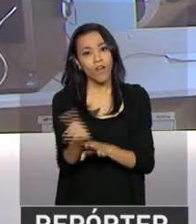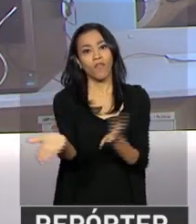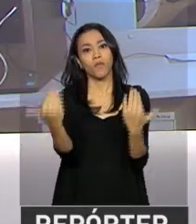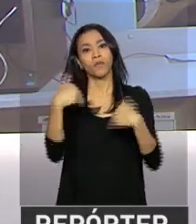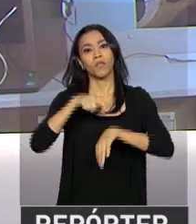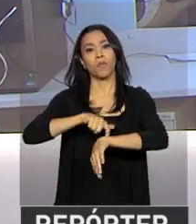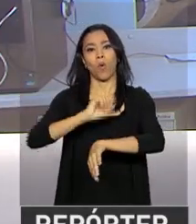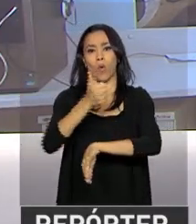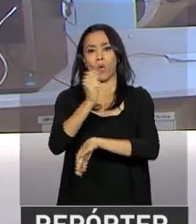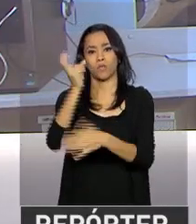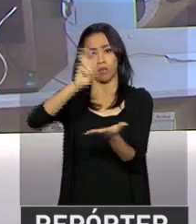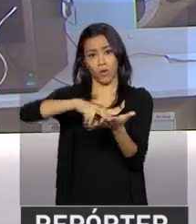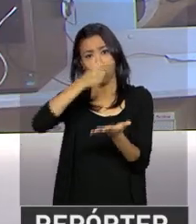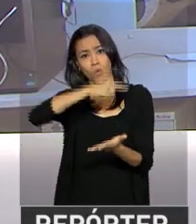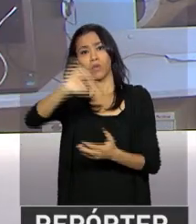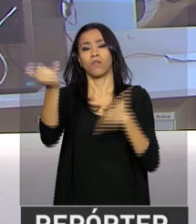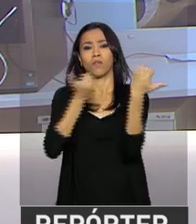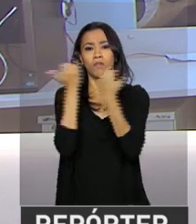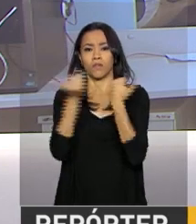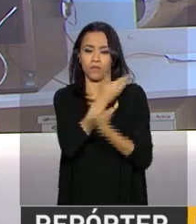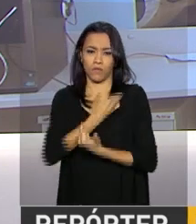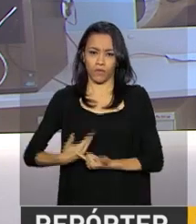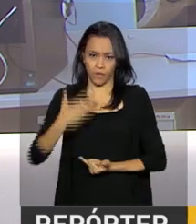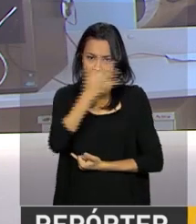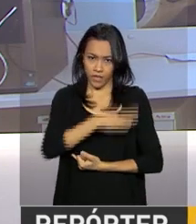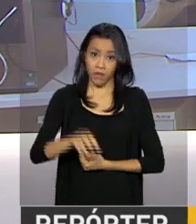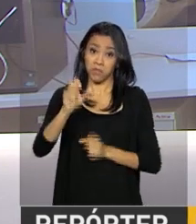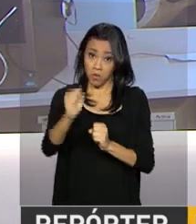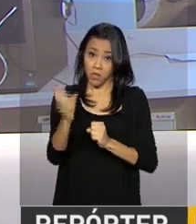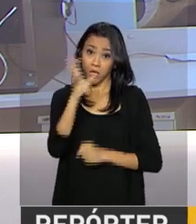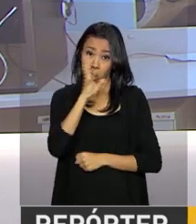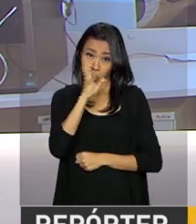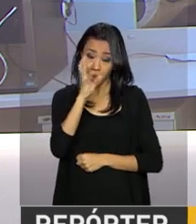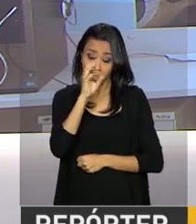da manhã com outras informações do governo federal. Acompanhe também